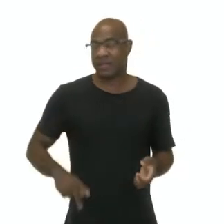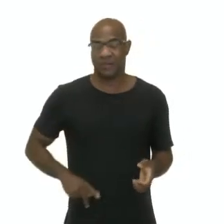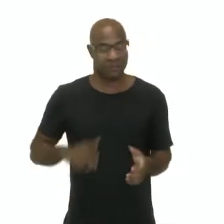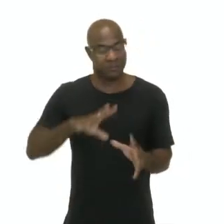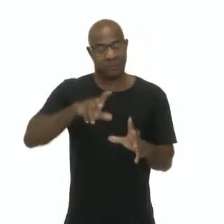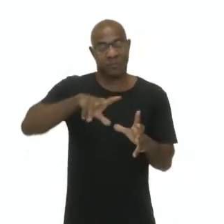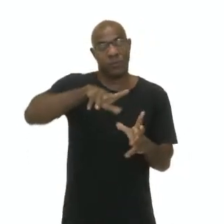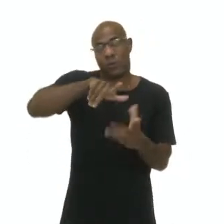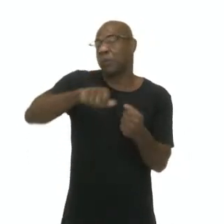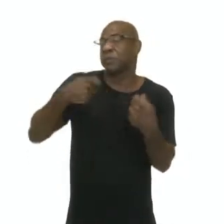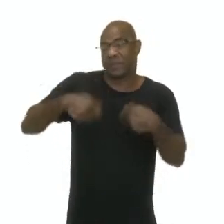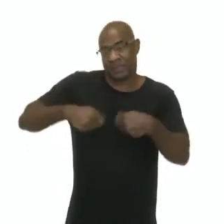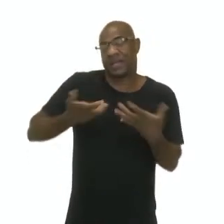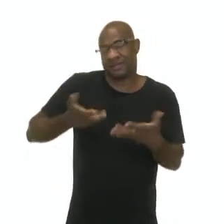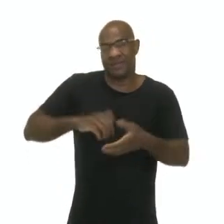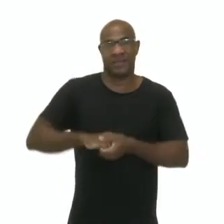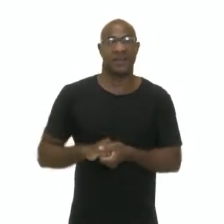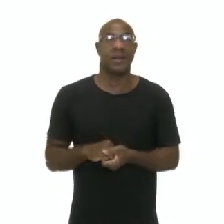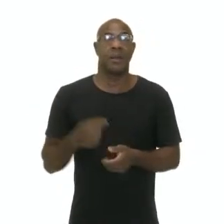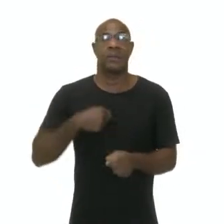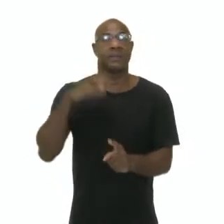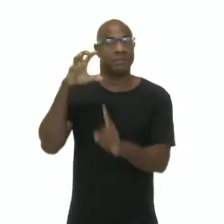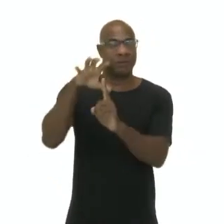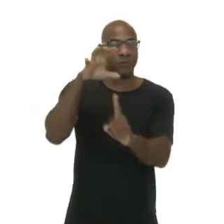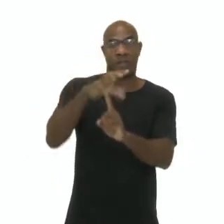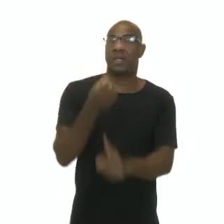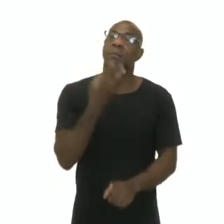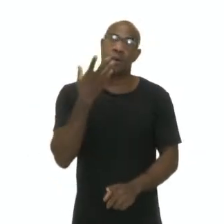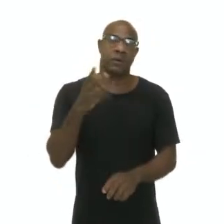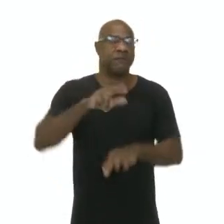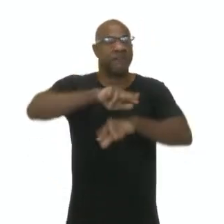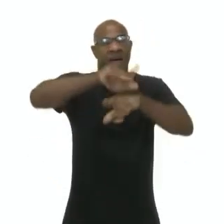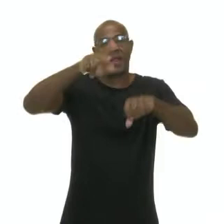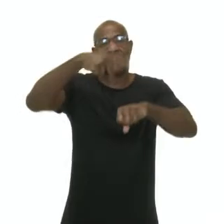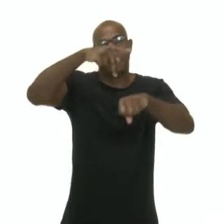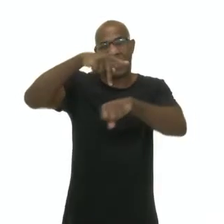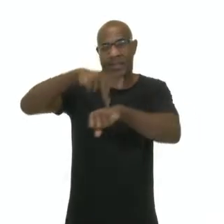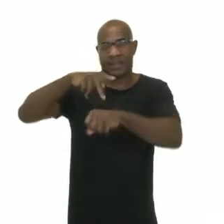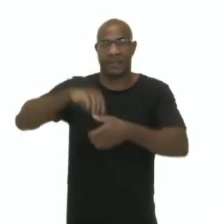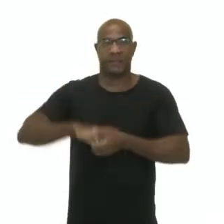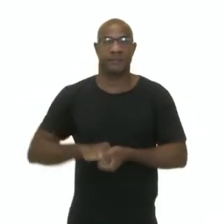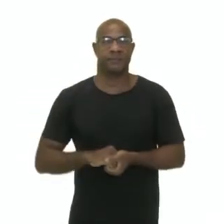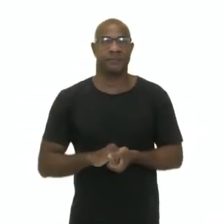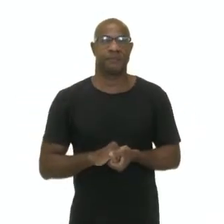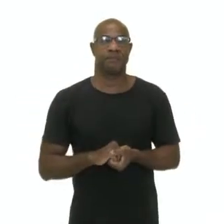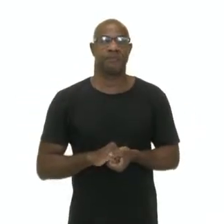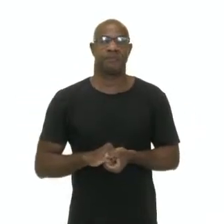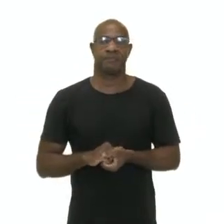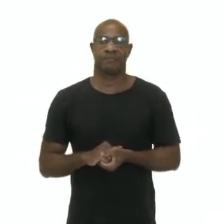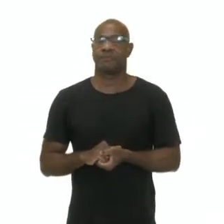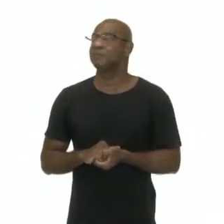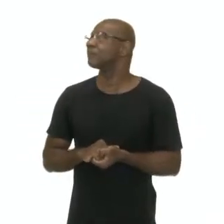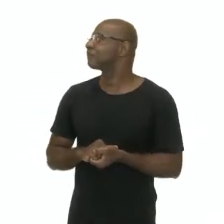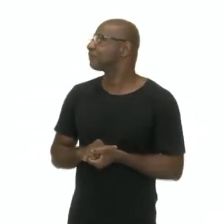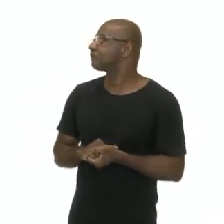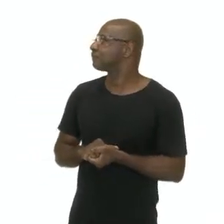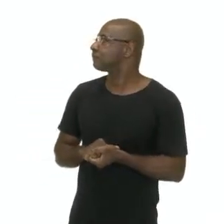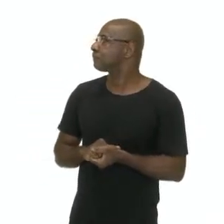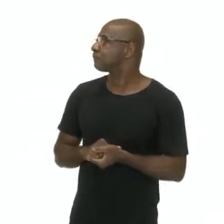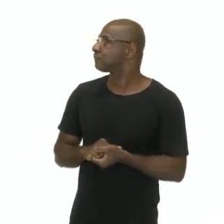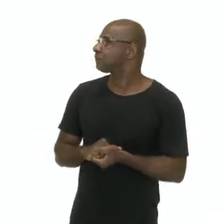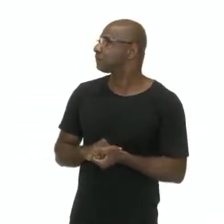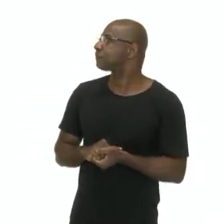uma influência por muitas pessoas aí em vários países. Também me gusta ler, escuchar os noticiosos,